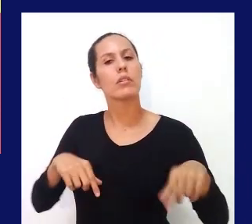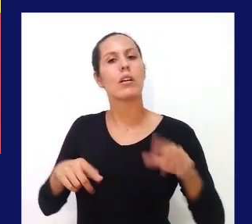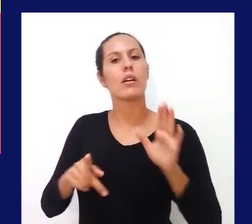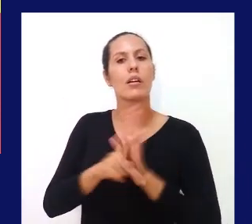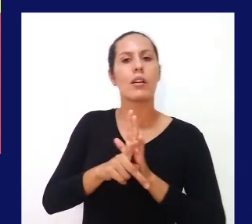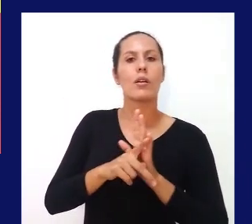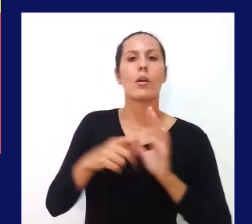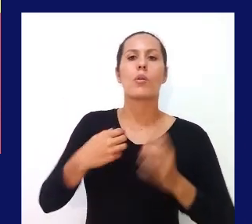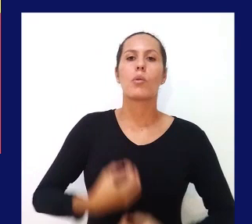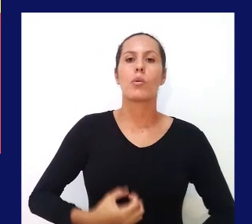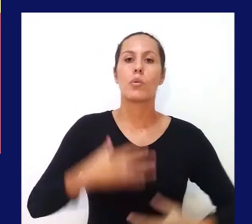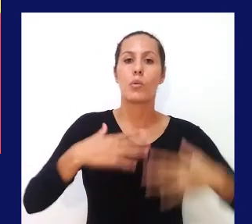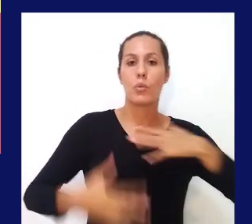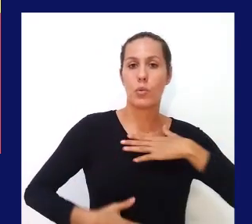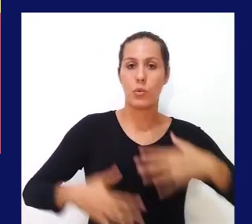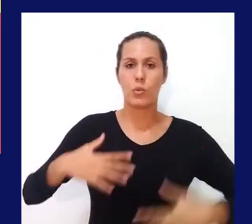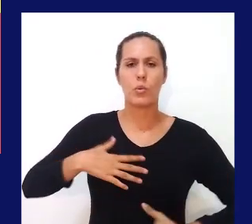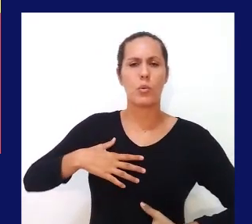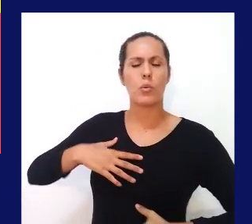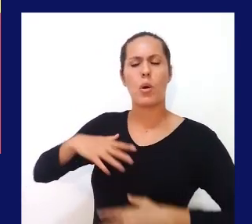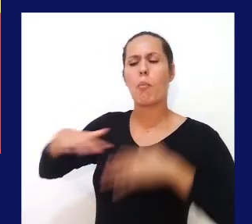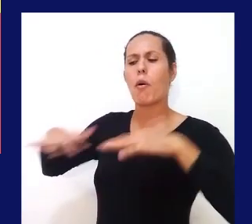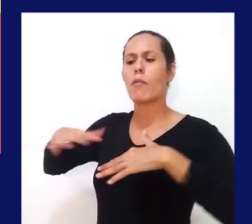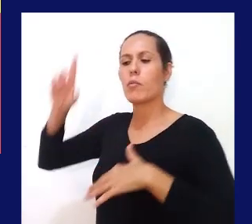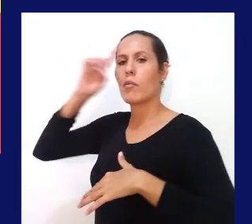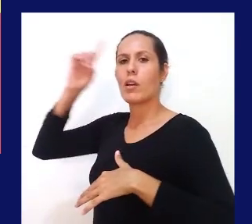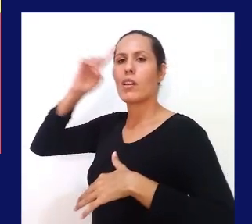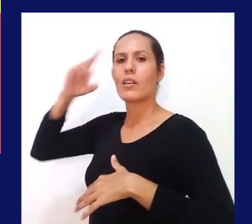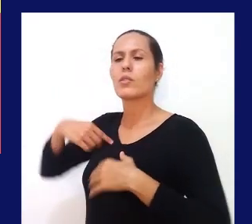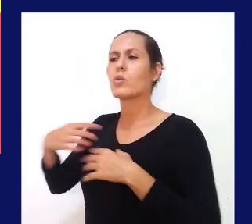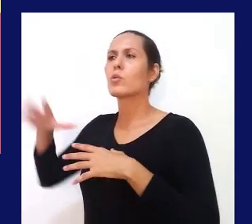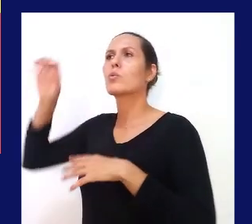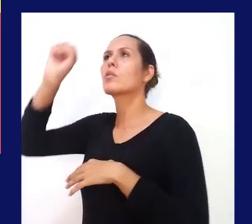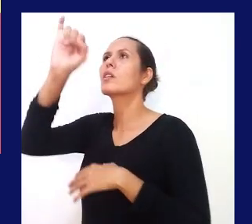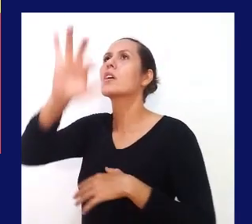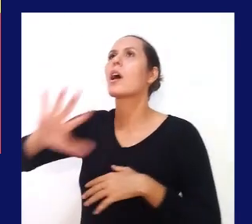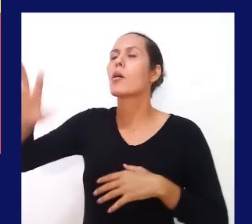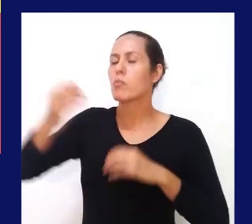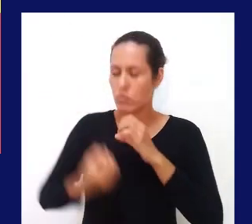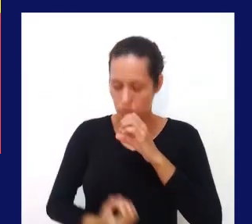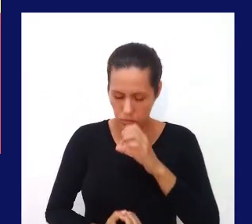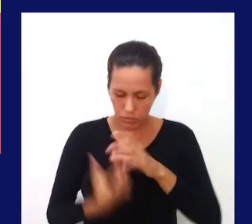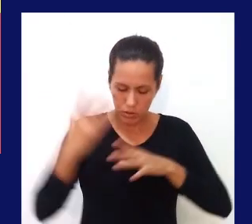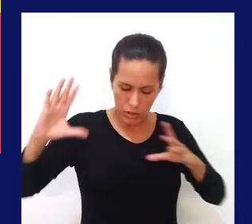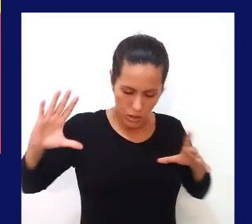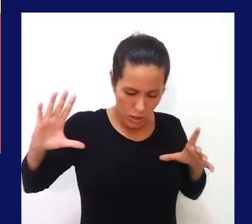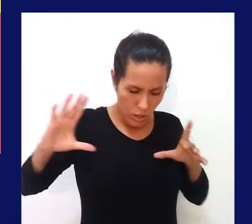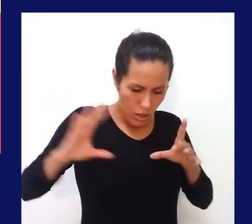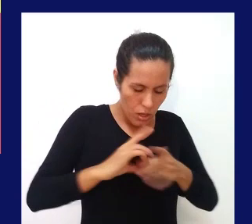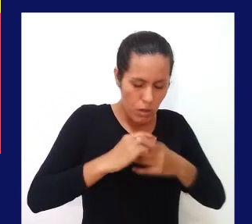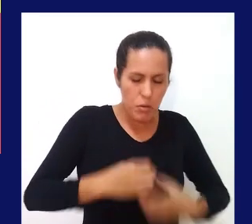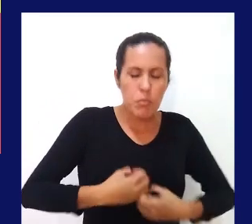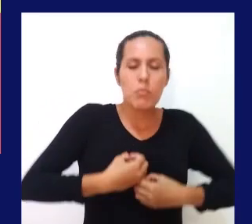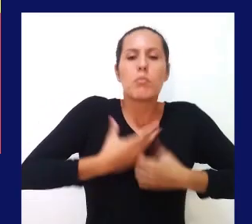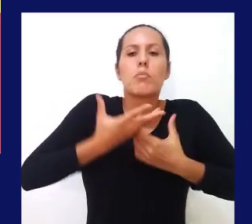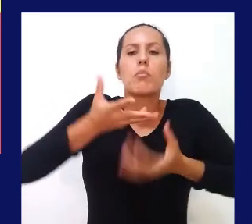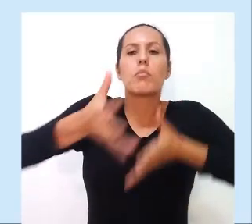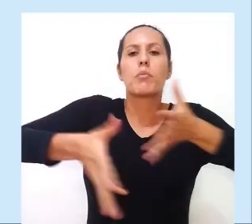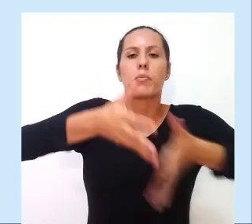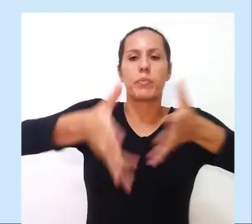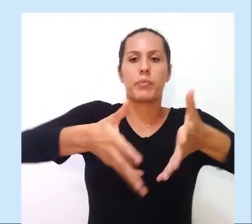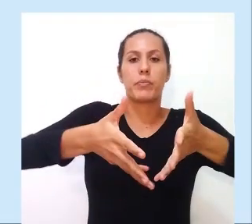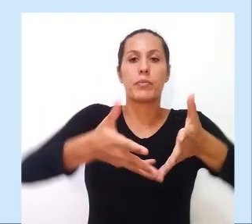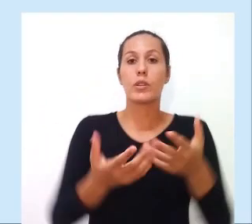que encenavam movimentos do cotidiano e movimentos abstratos em uma forma de narrativa,